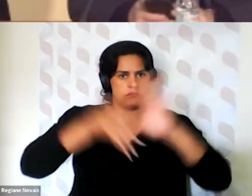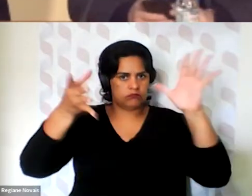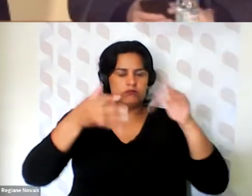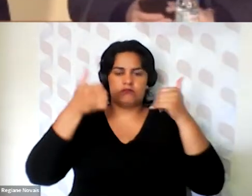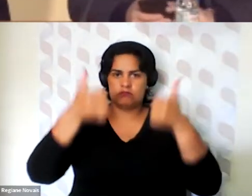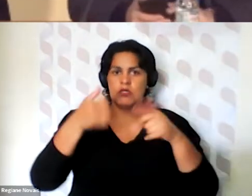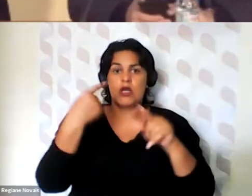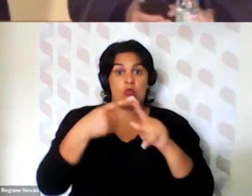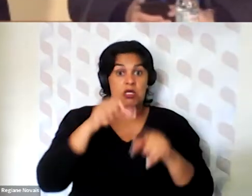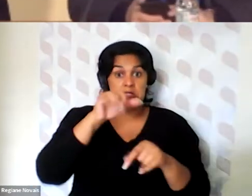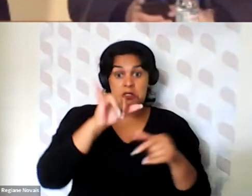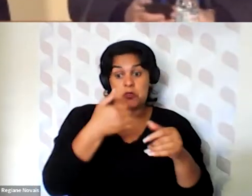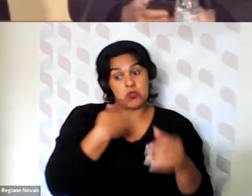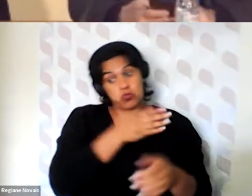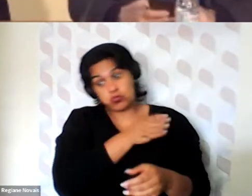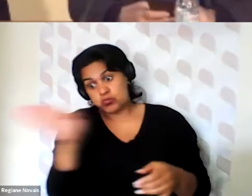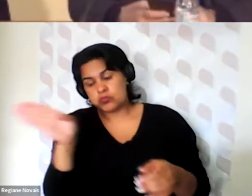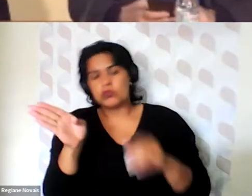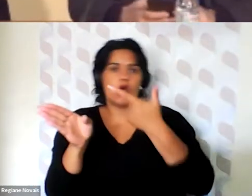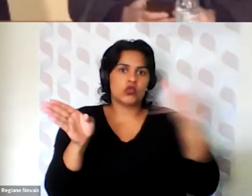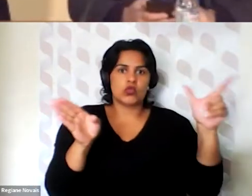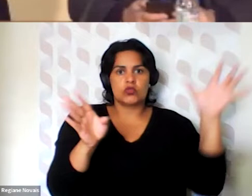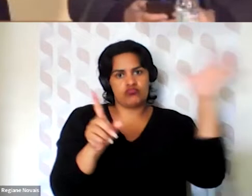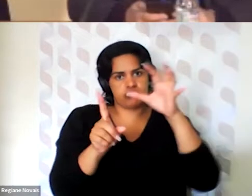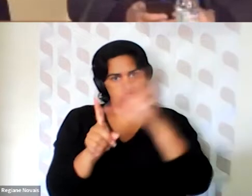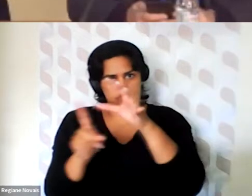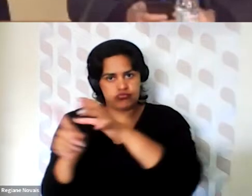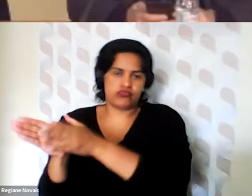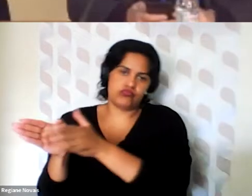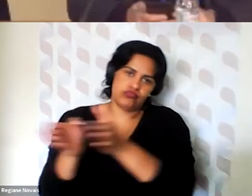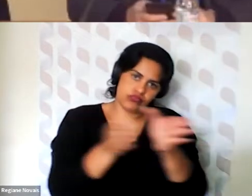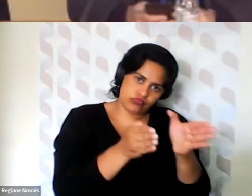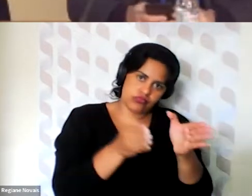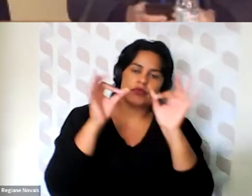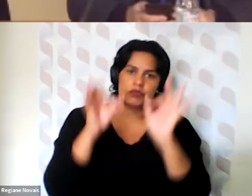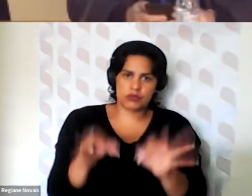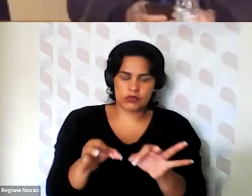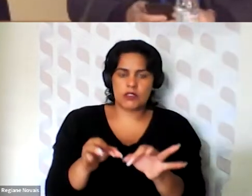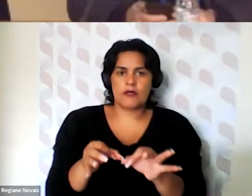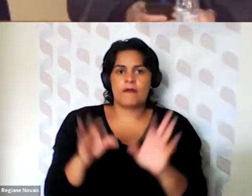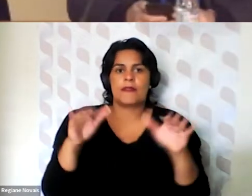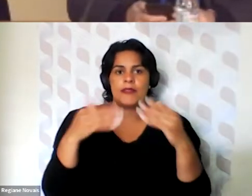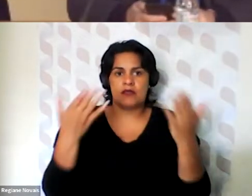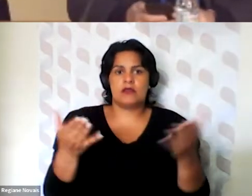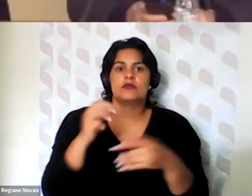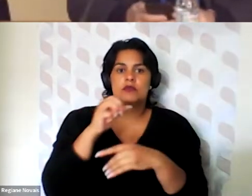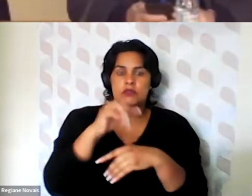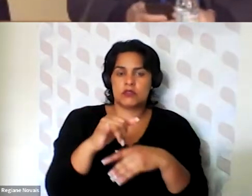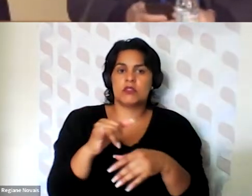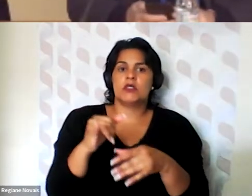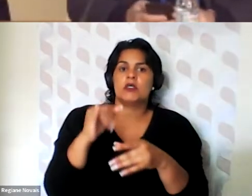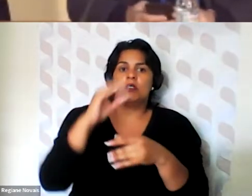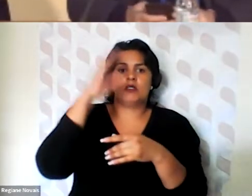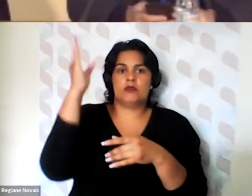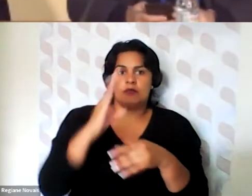que tenha aspectos sociais contemplados, que é o, digamos, que é a discussão na OCDE hoje, então faz sentido eu